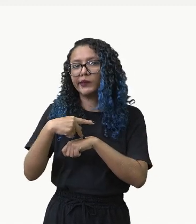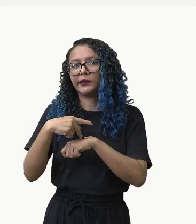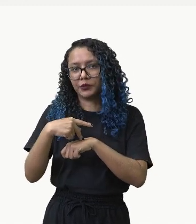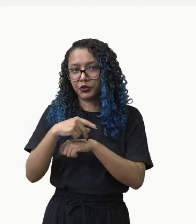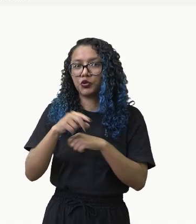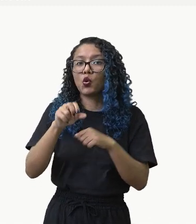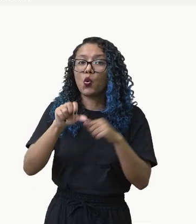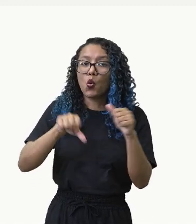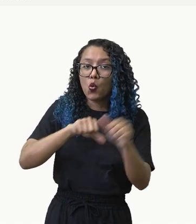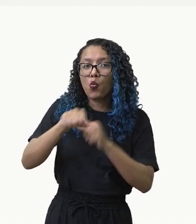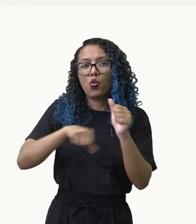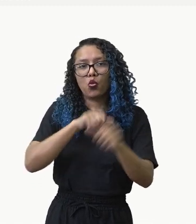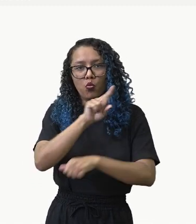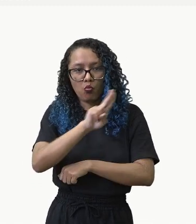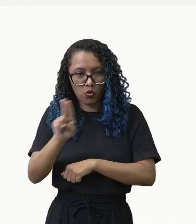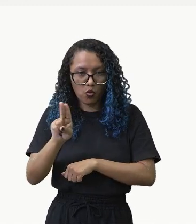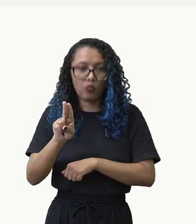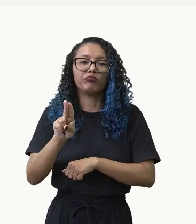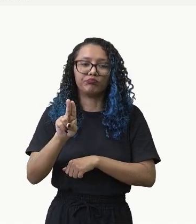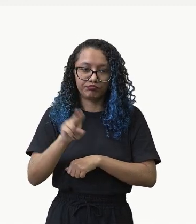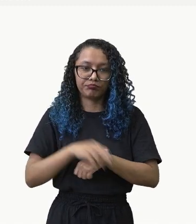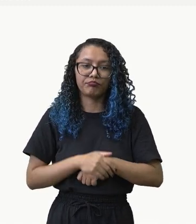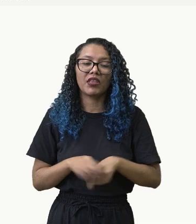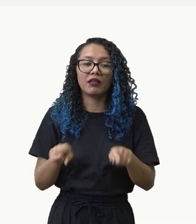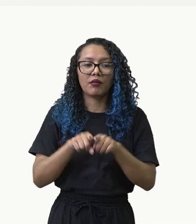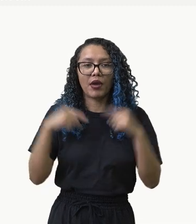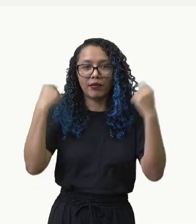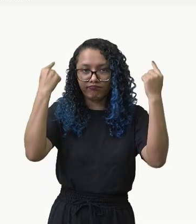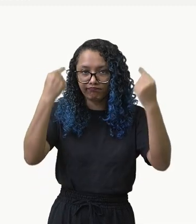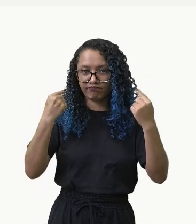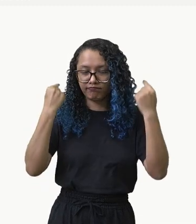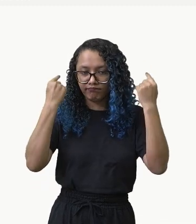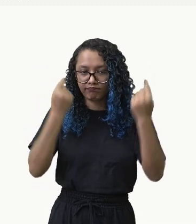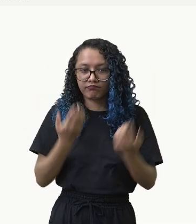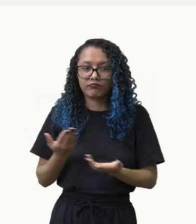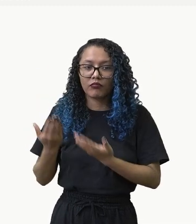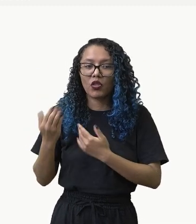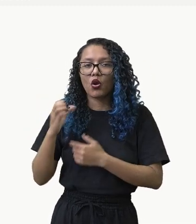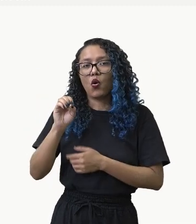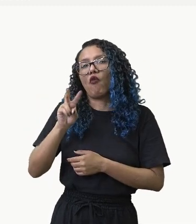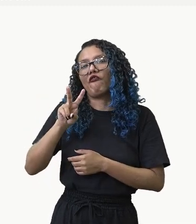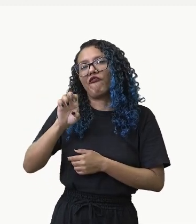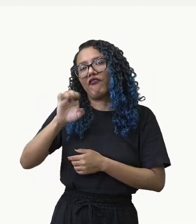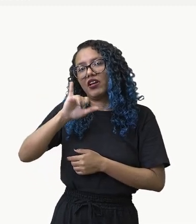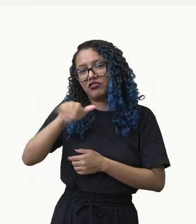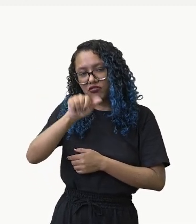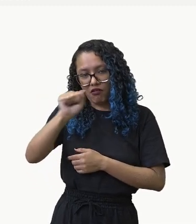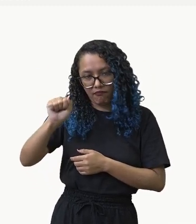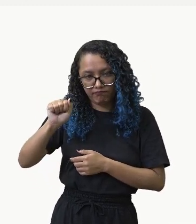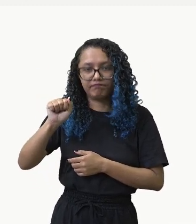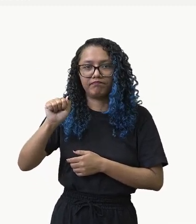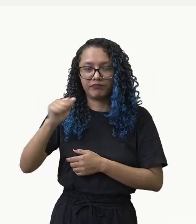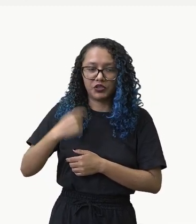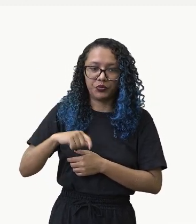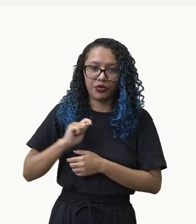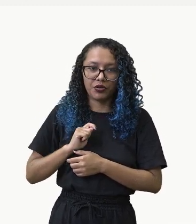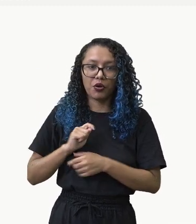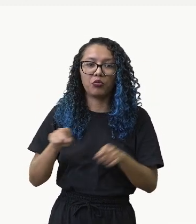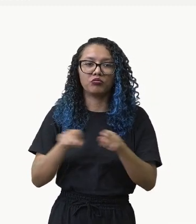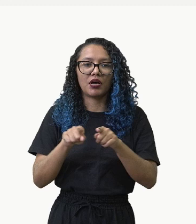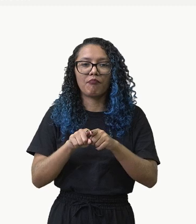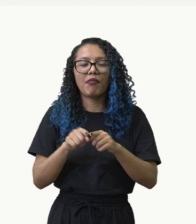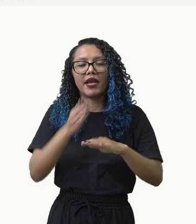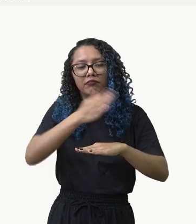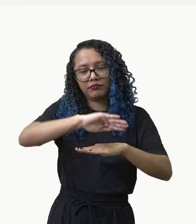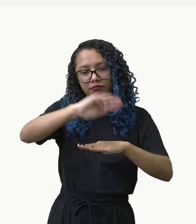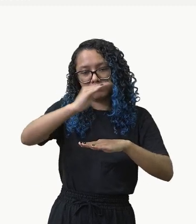la obra A Ovelha né pessoal obra olha aqui el camedo